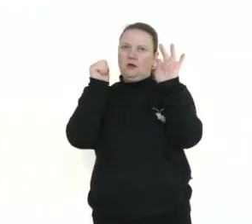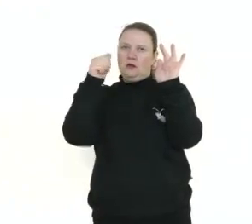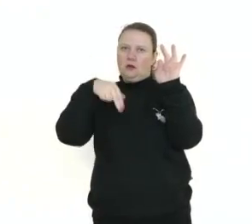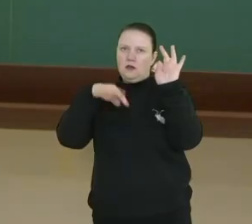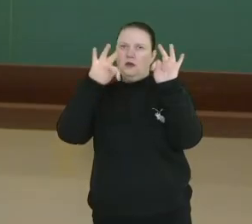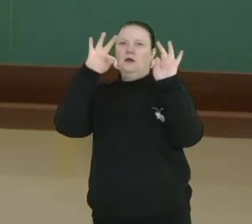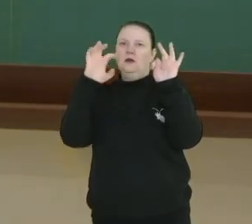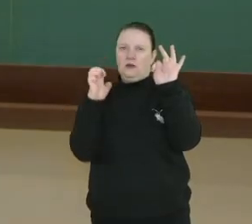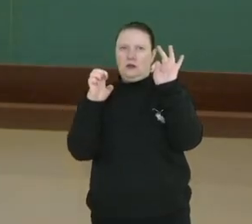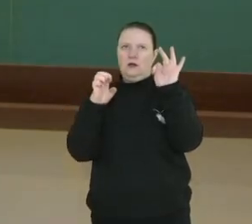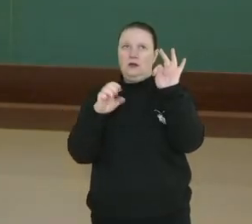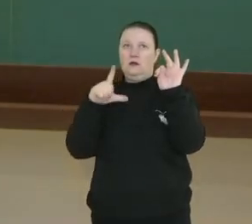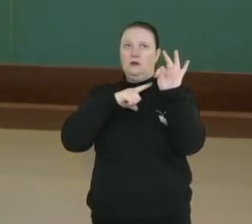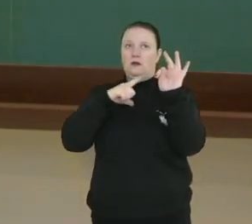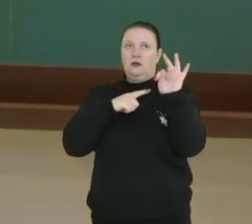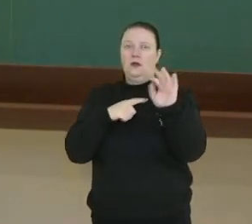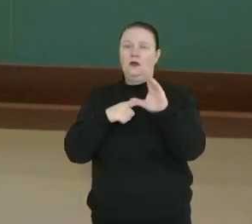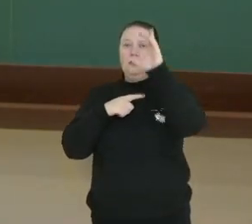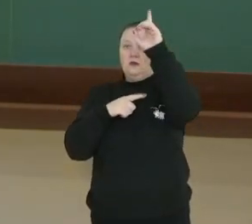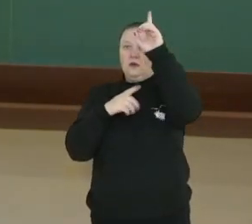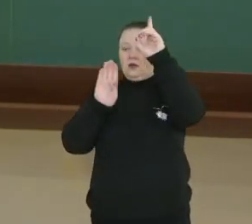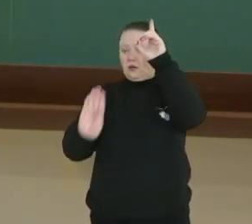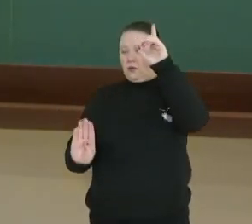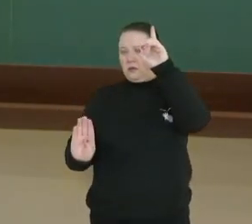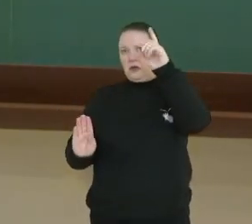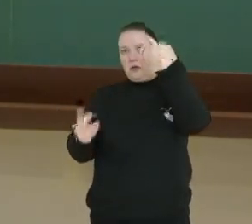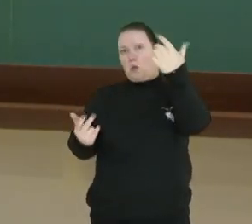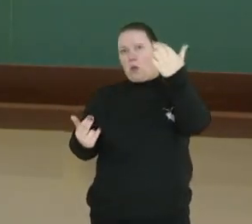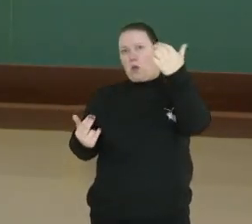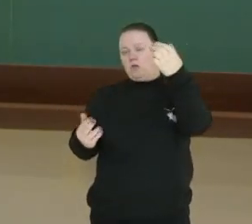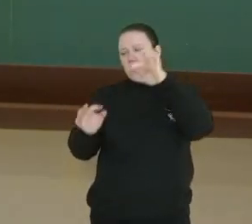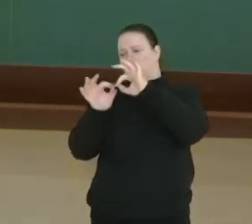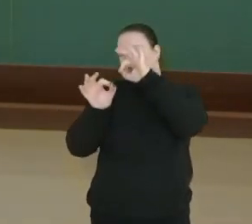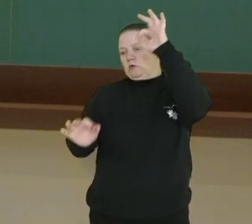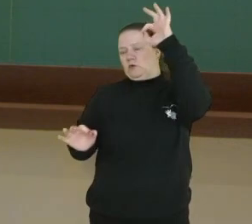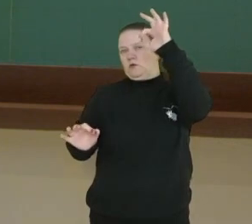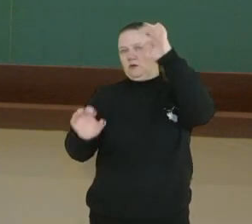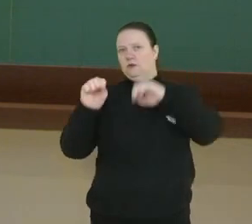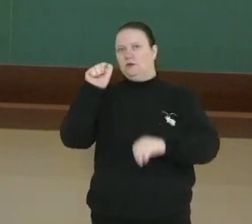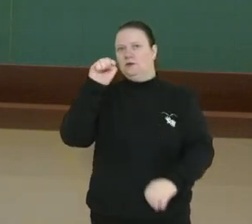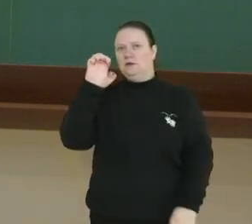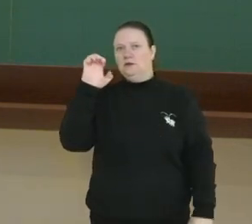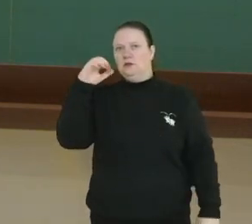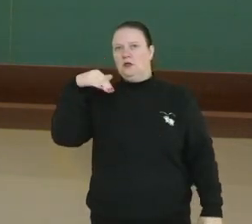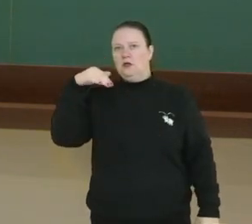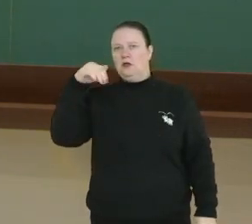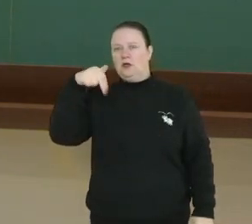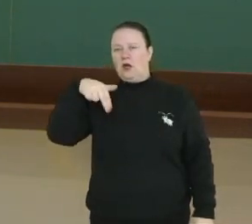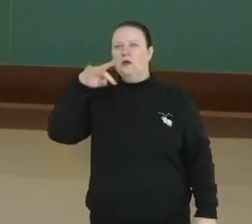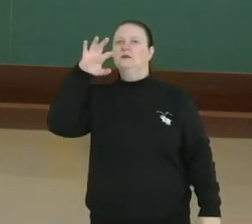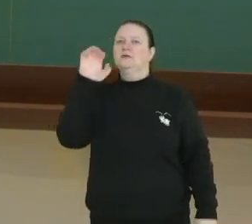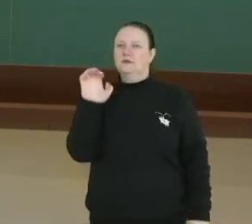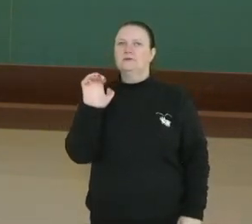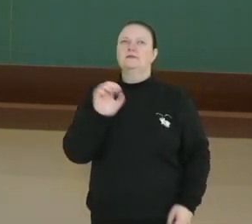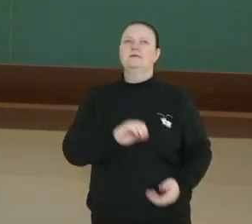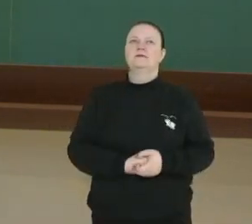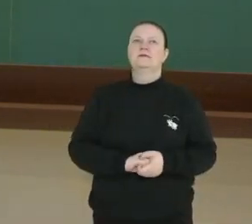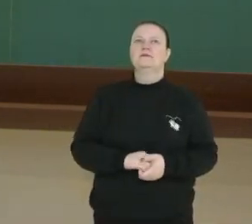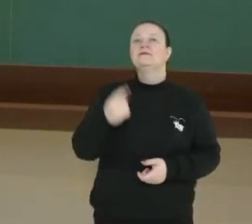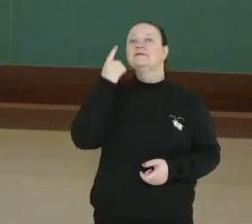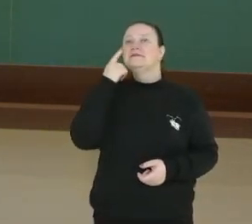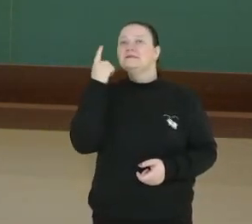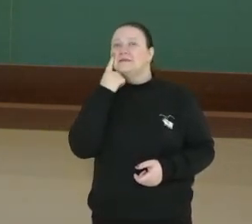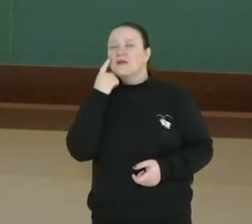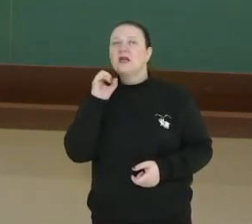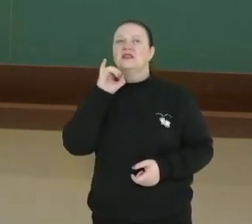em comum. Então, 2 pontos em comum significa que ela é secante. Um ponto em comum com a reta, tangente. Quando ela